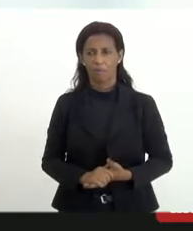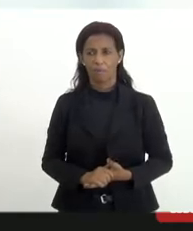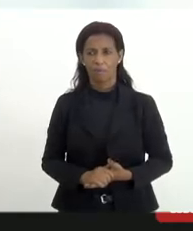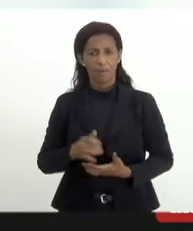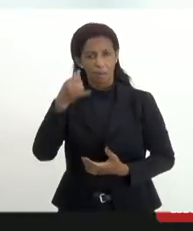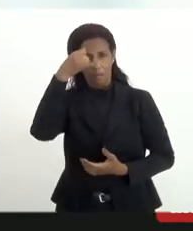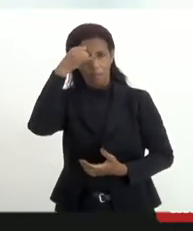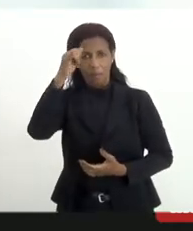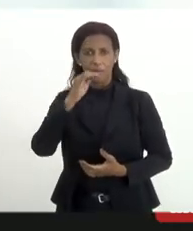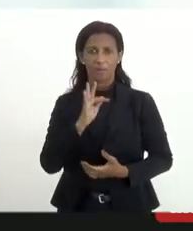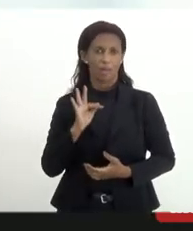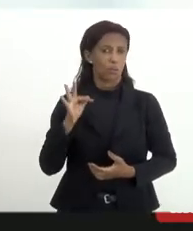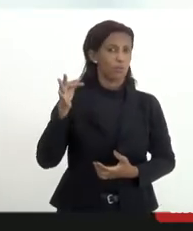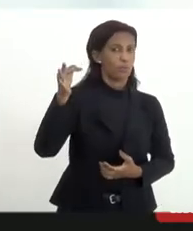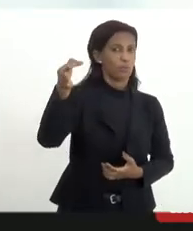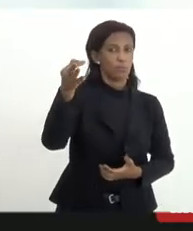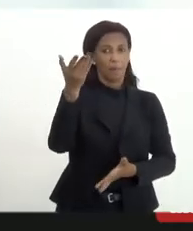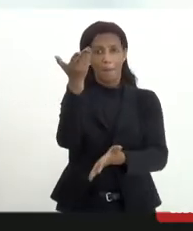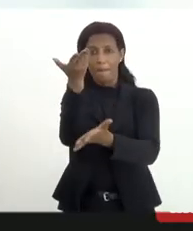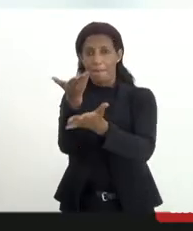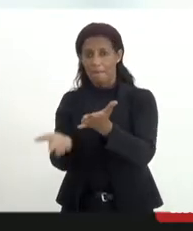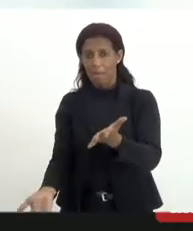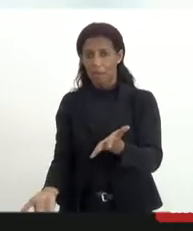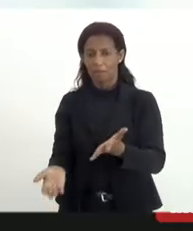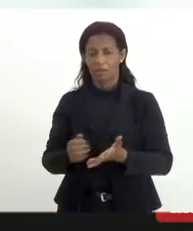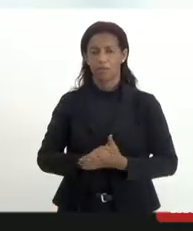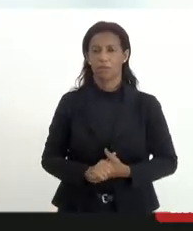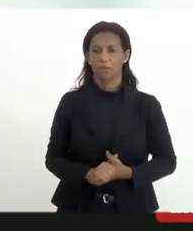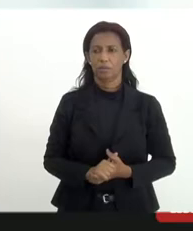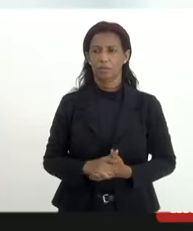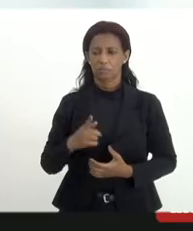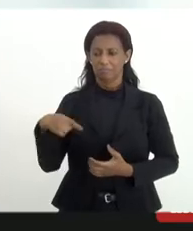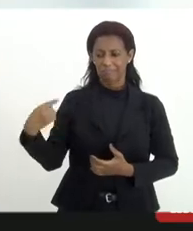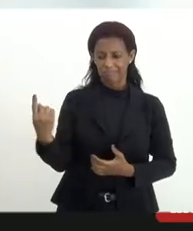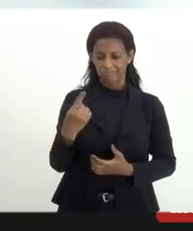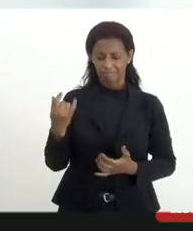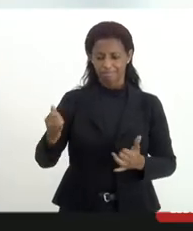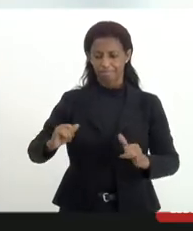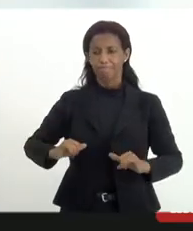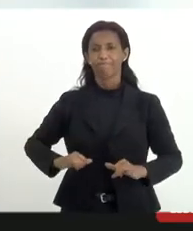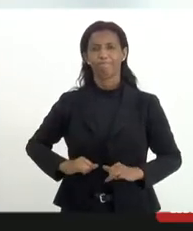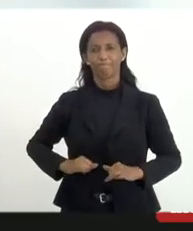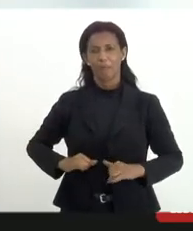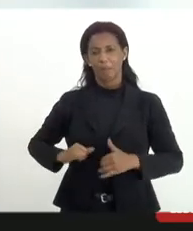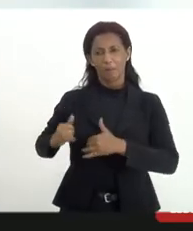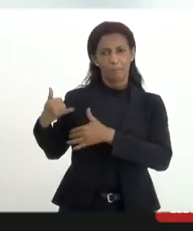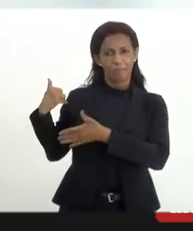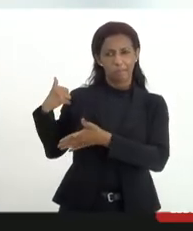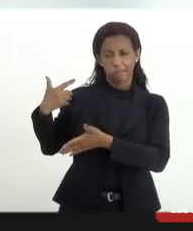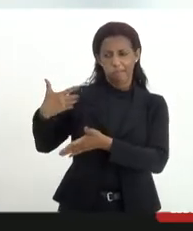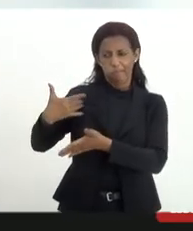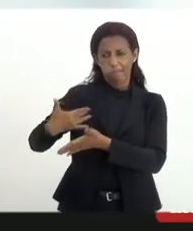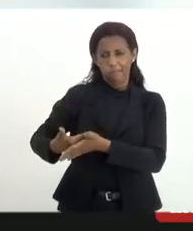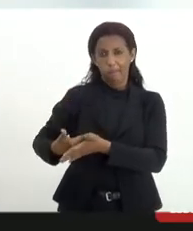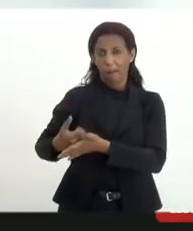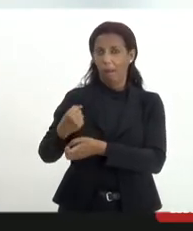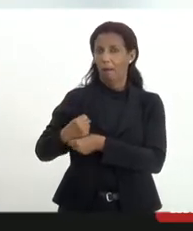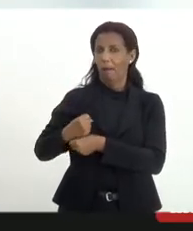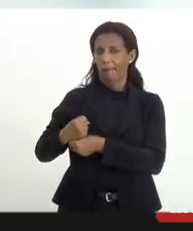no futuro, perdas das dimensões que nós sofremos nas últimas